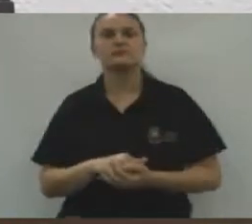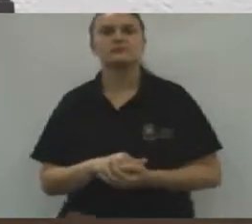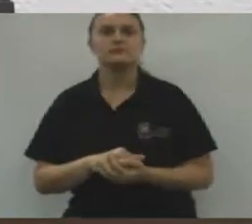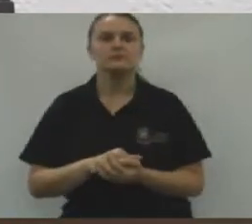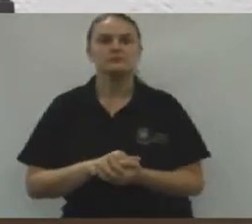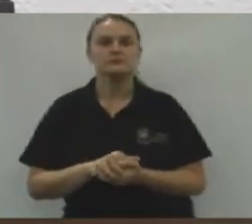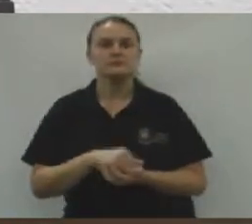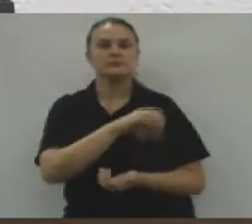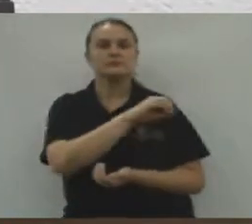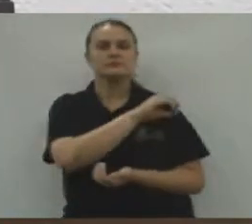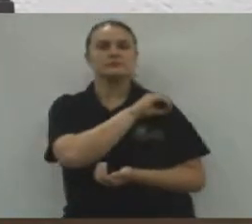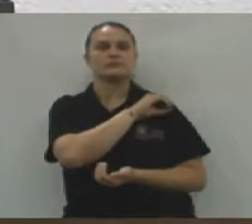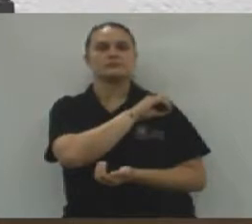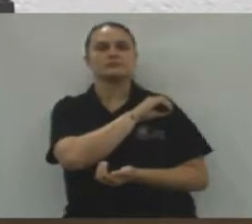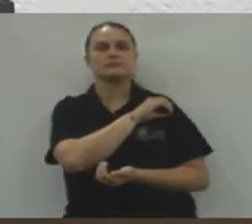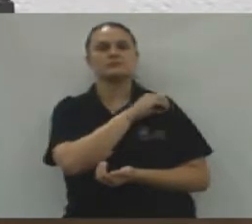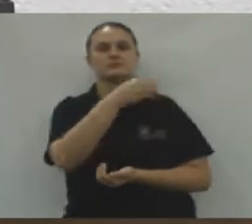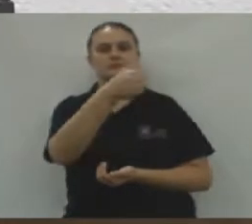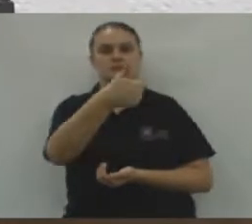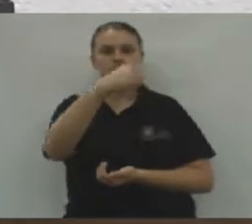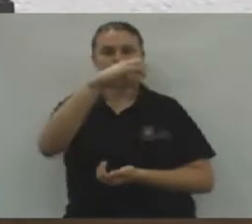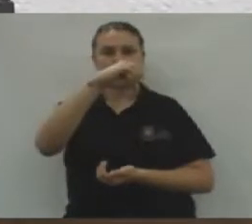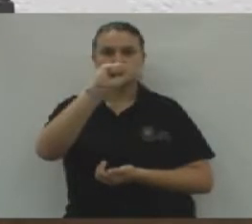Indicações. Número